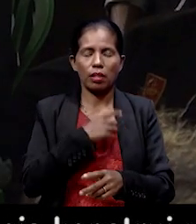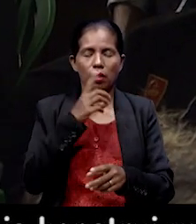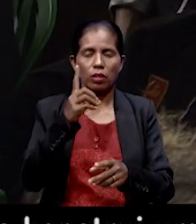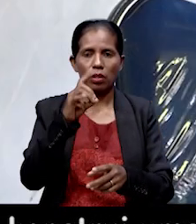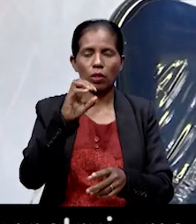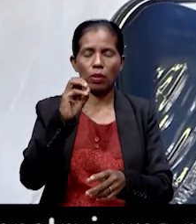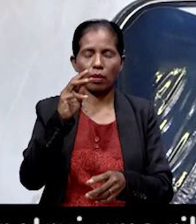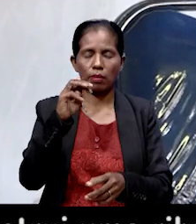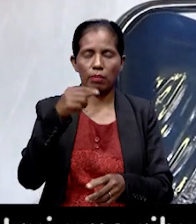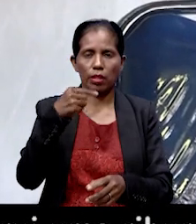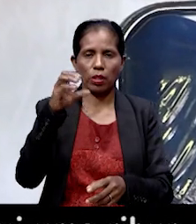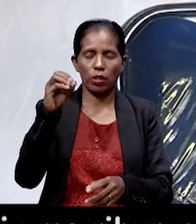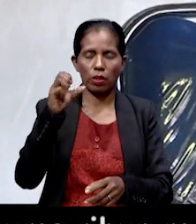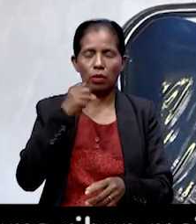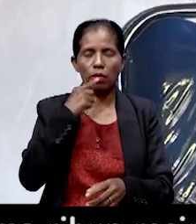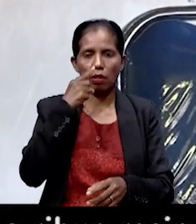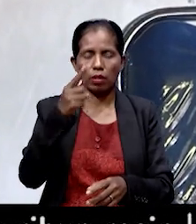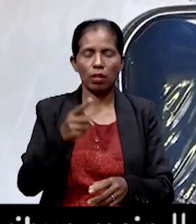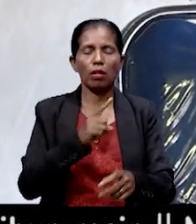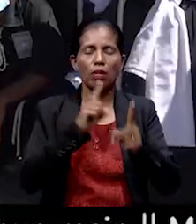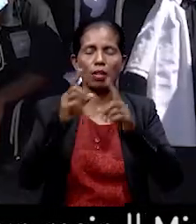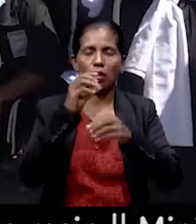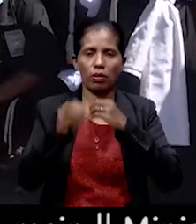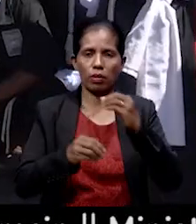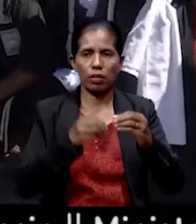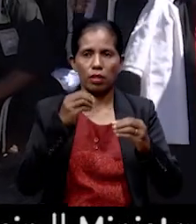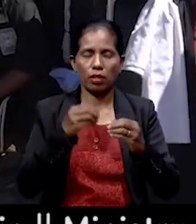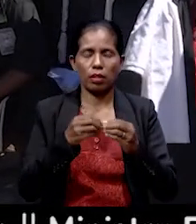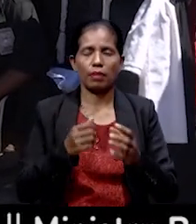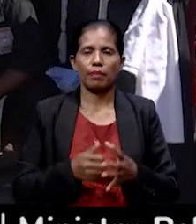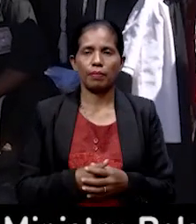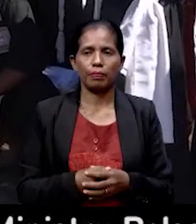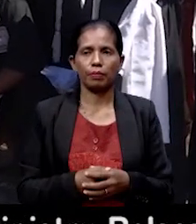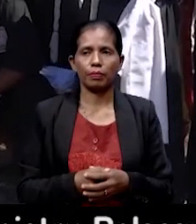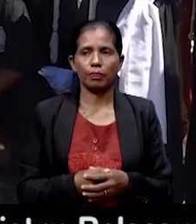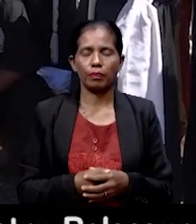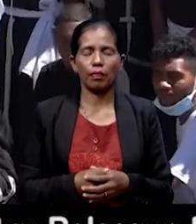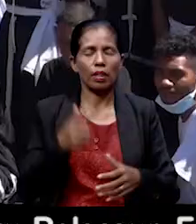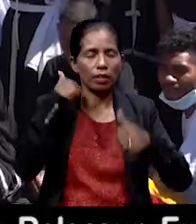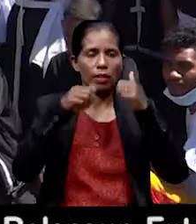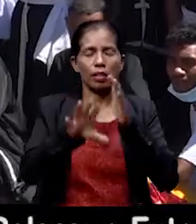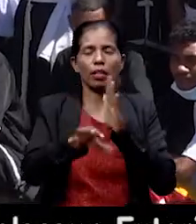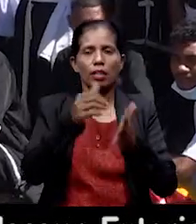Domingos Tomás dos Santos Soares, nebe explica segurança no estabilidade. Atividade ne, reta no